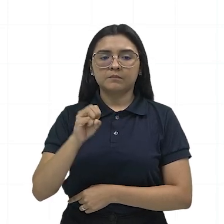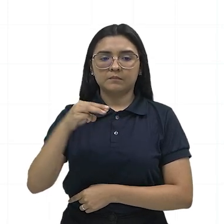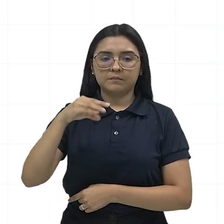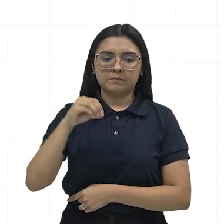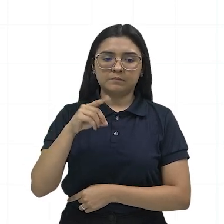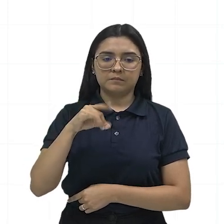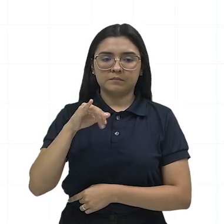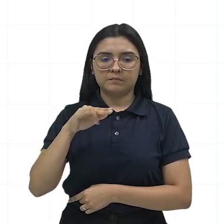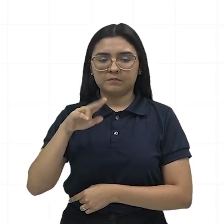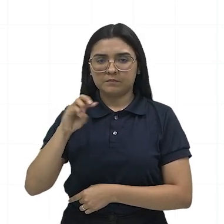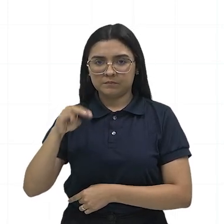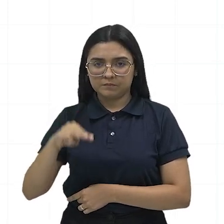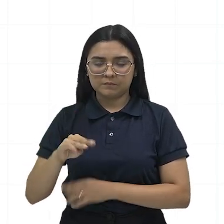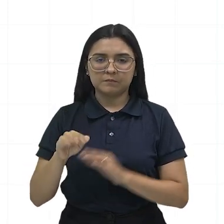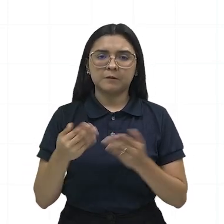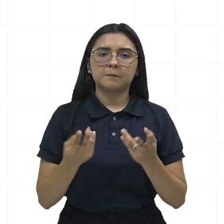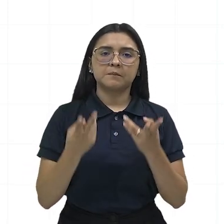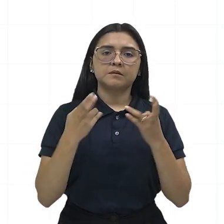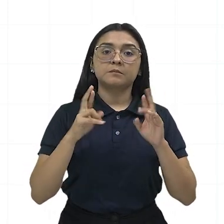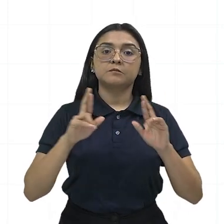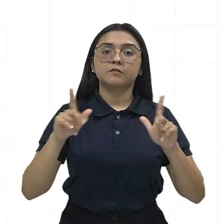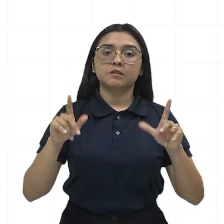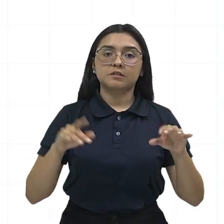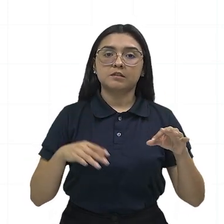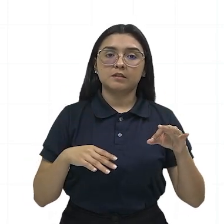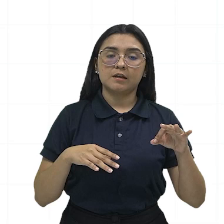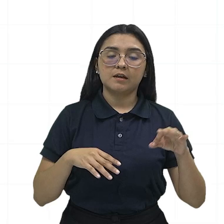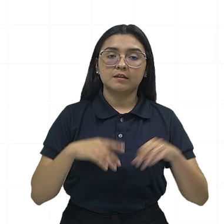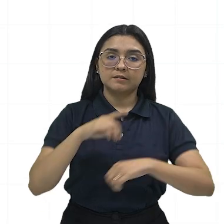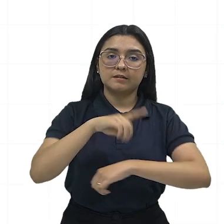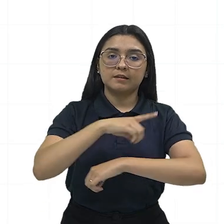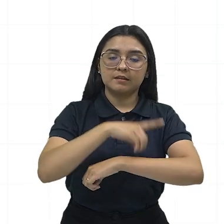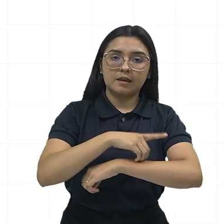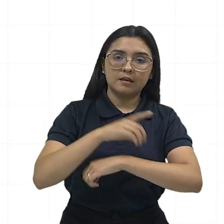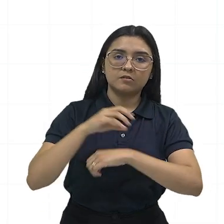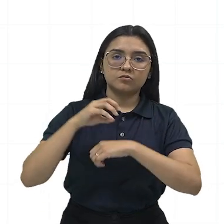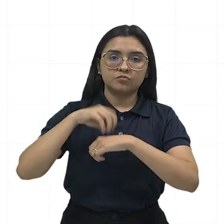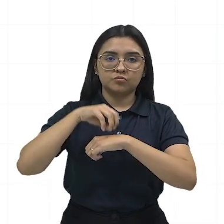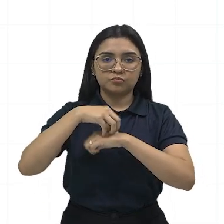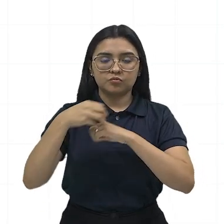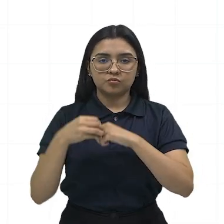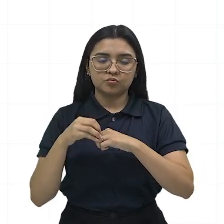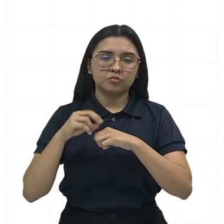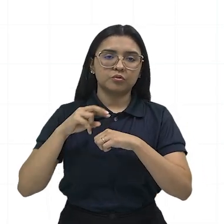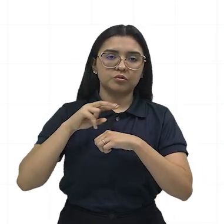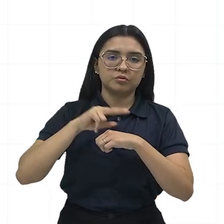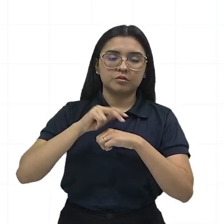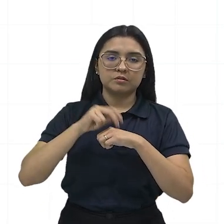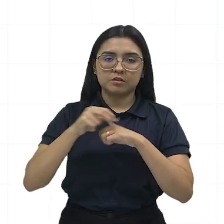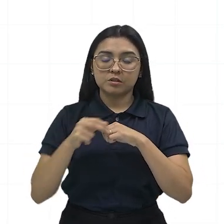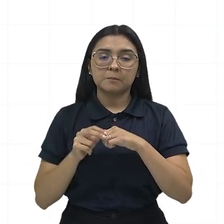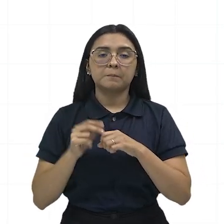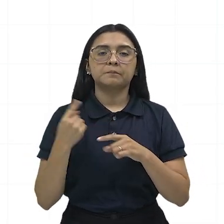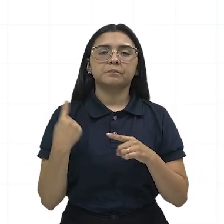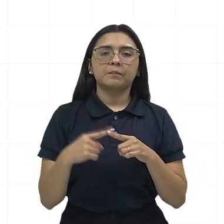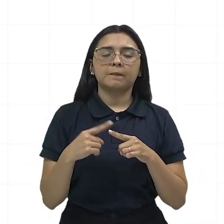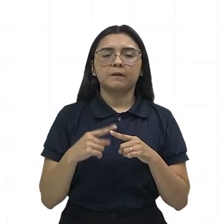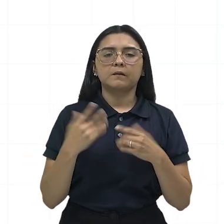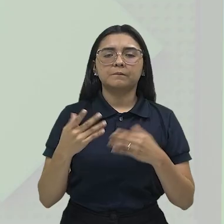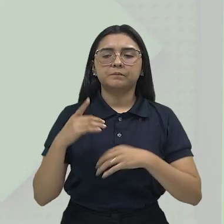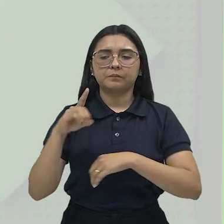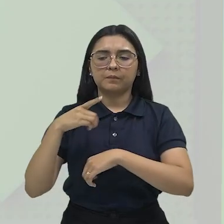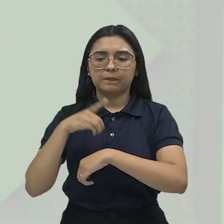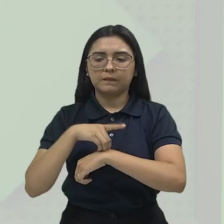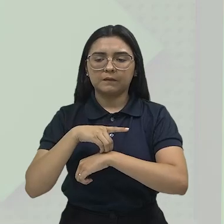diferença em relação à dengue, à zika, porque tanto a dengue quanto a zika